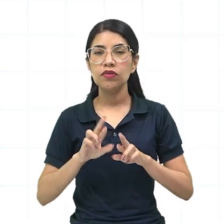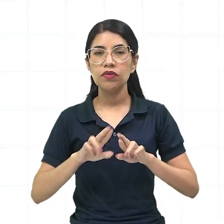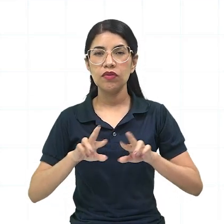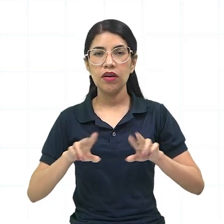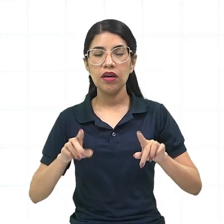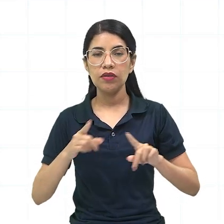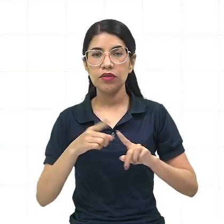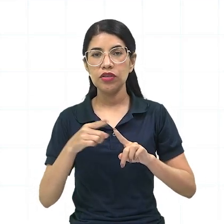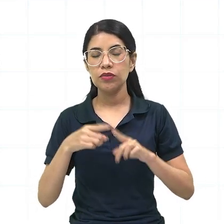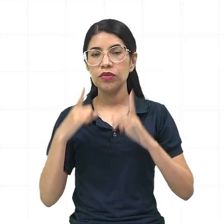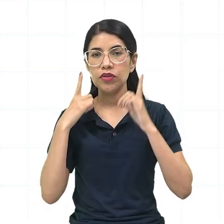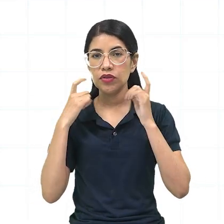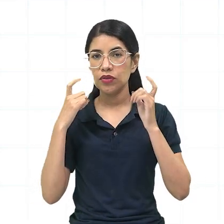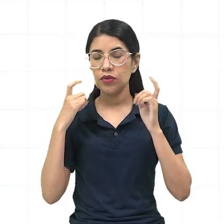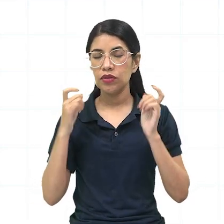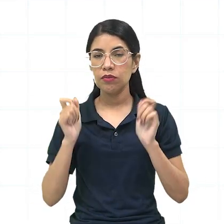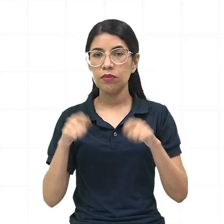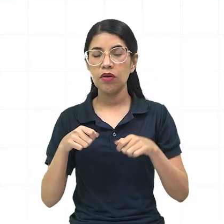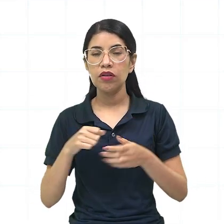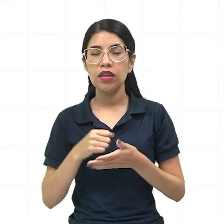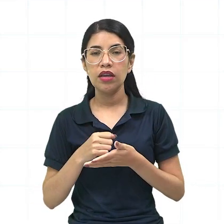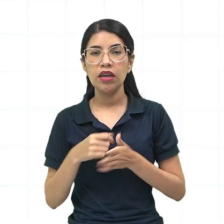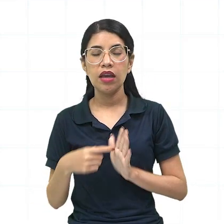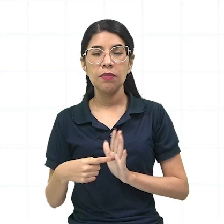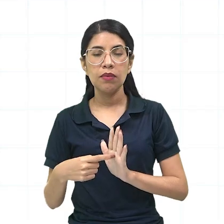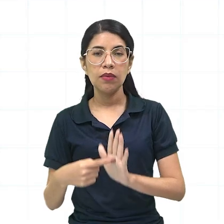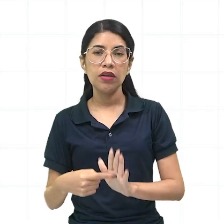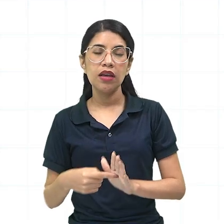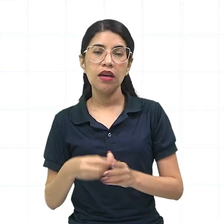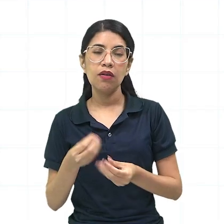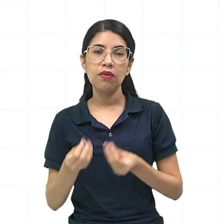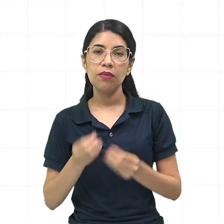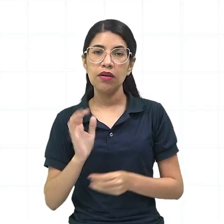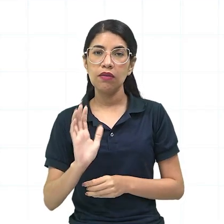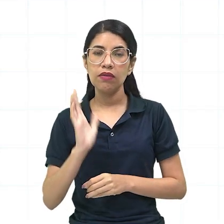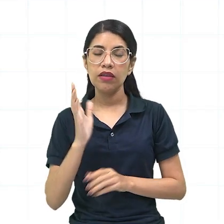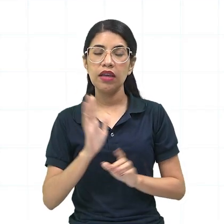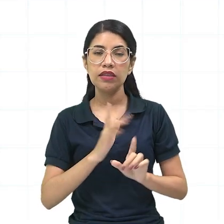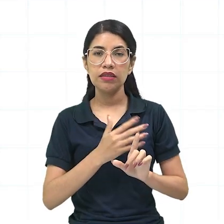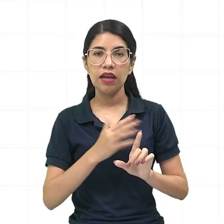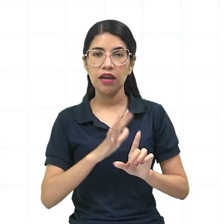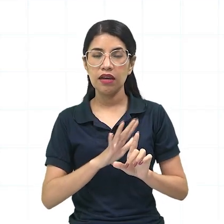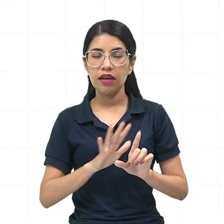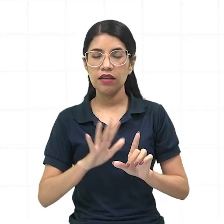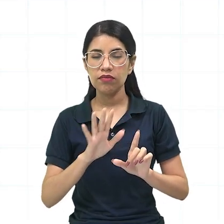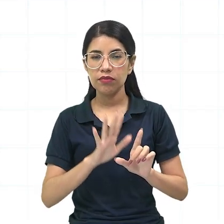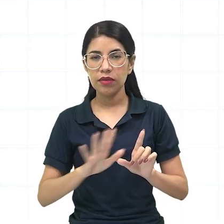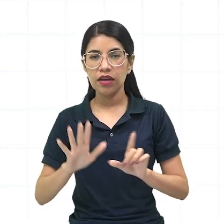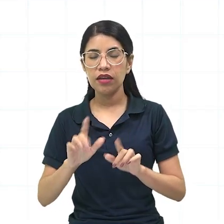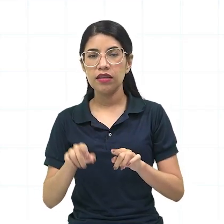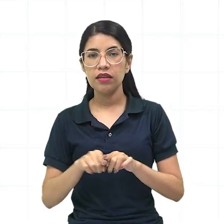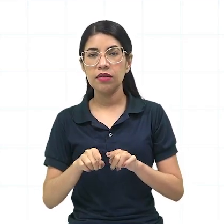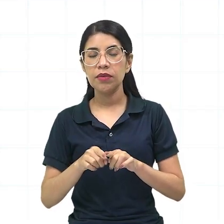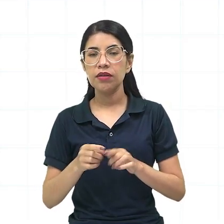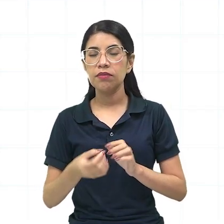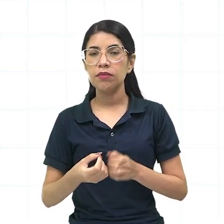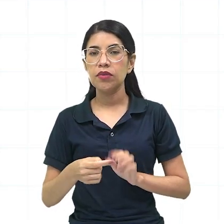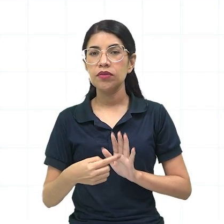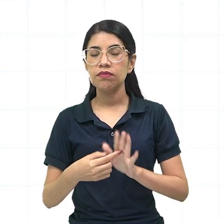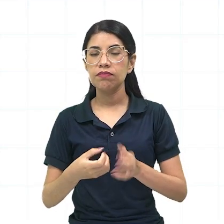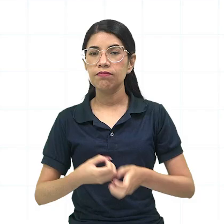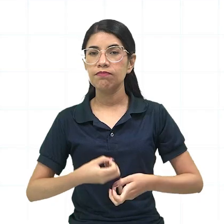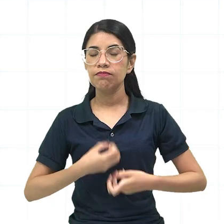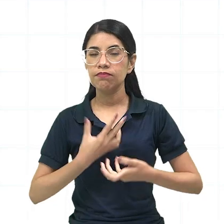sons que auxilia a enfatizar as cenas e ou as emoções dos atores.